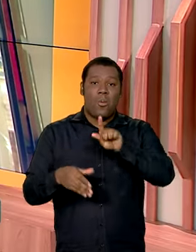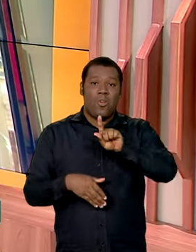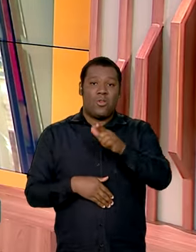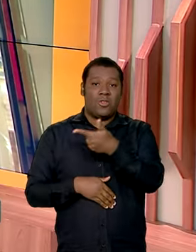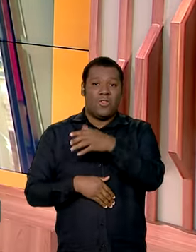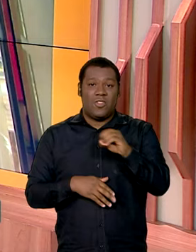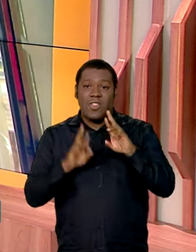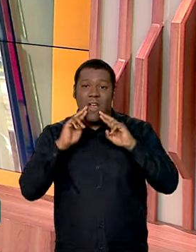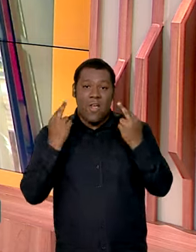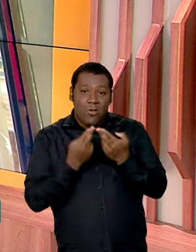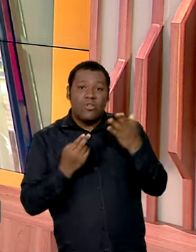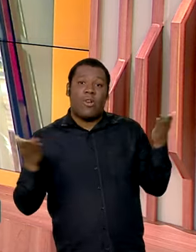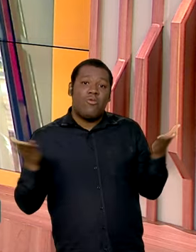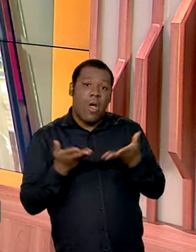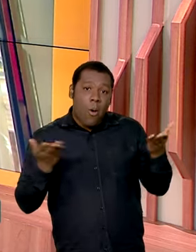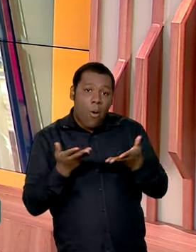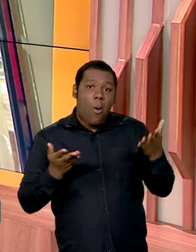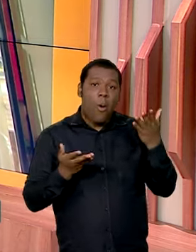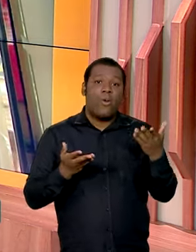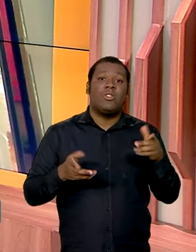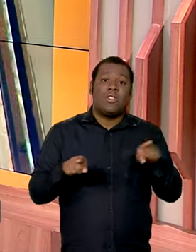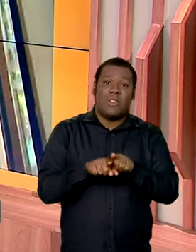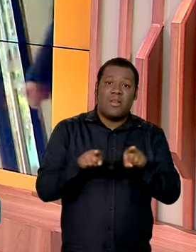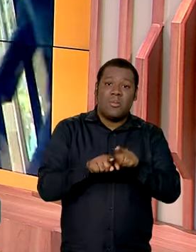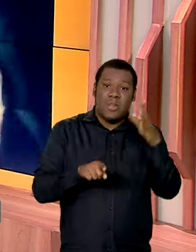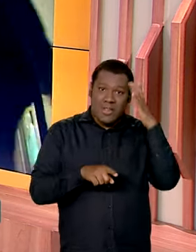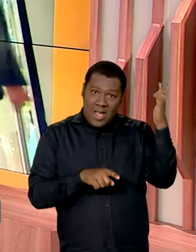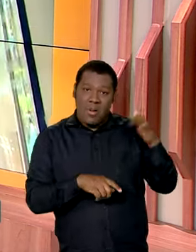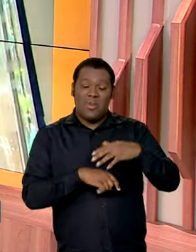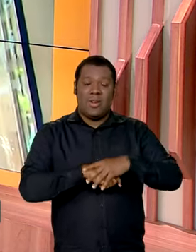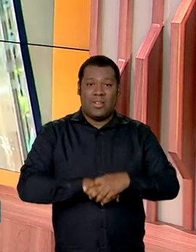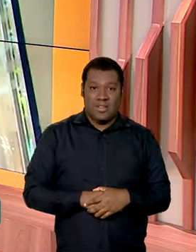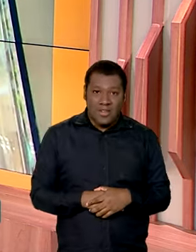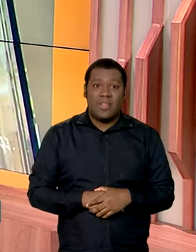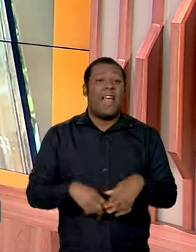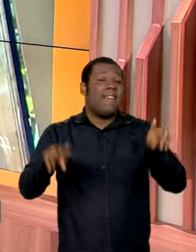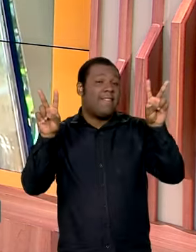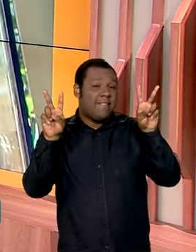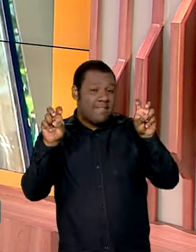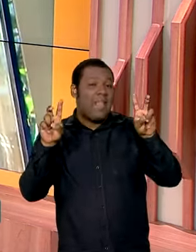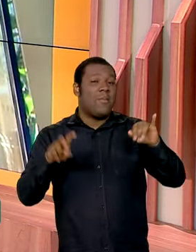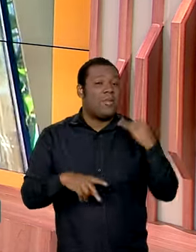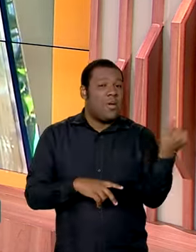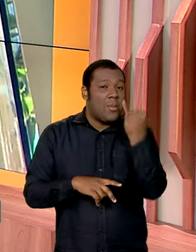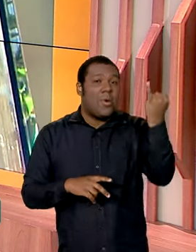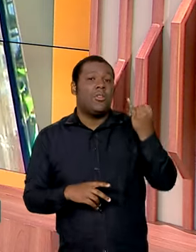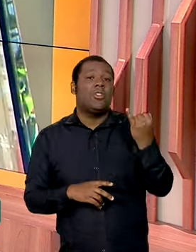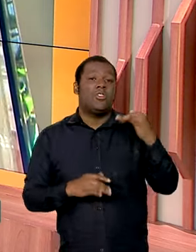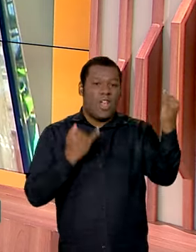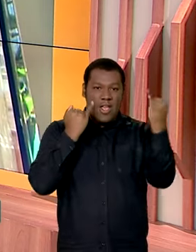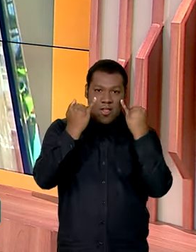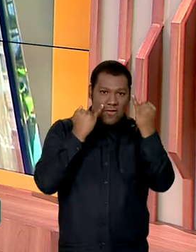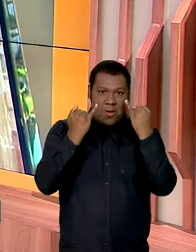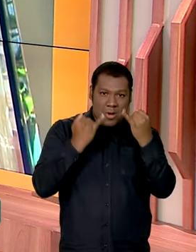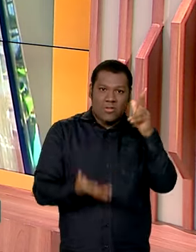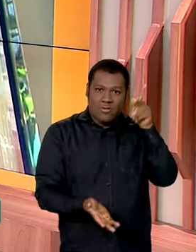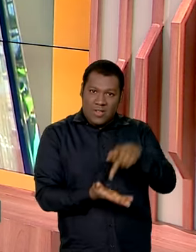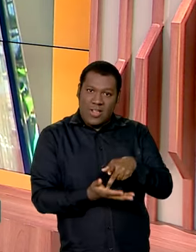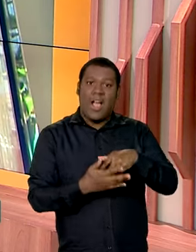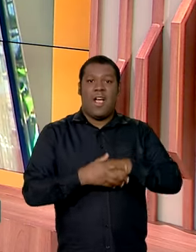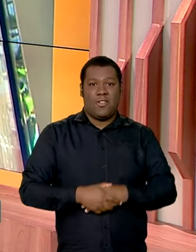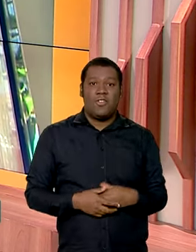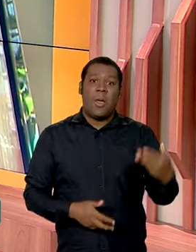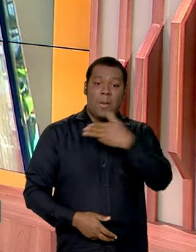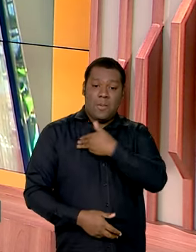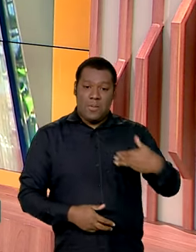e que vai falar sobre a integridade da informação, um assunto muito importante que vai reunir ministros do governo,